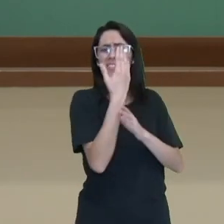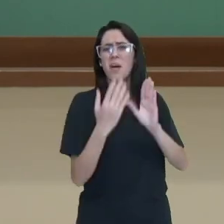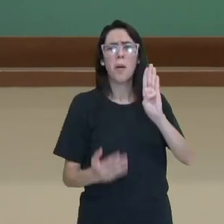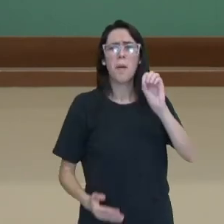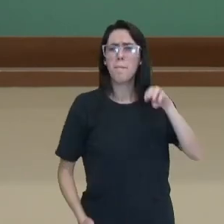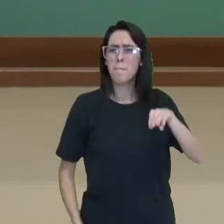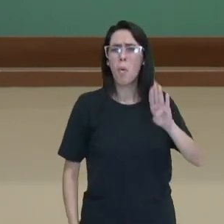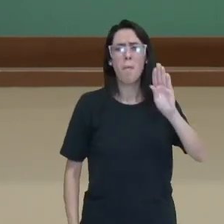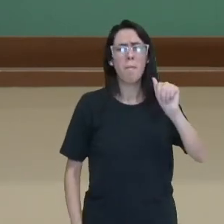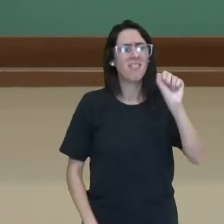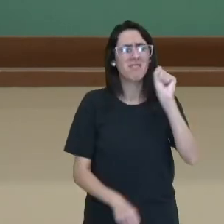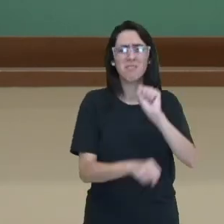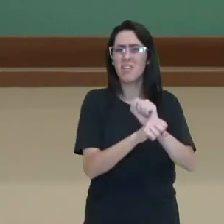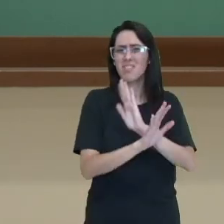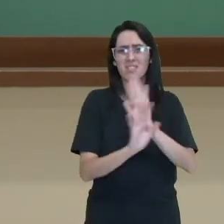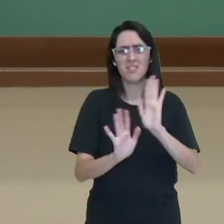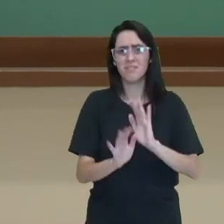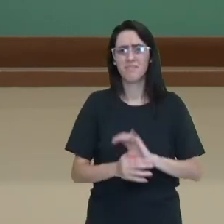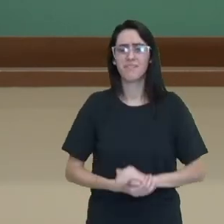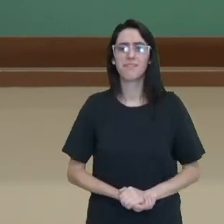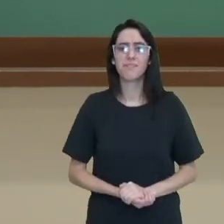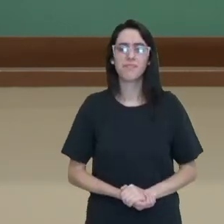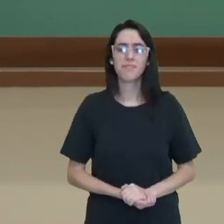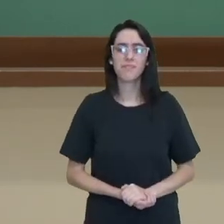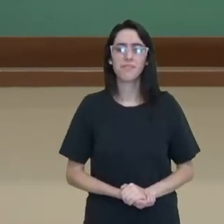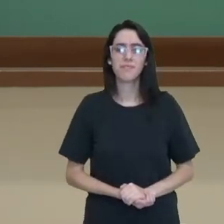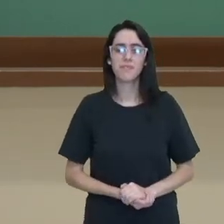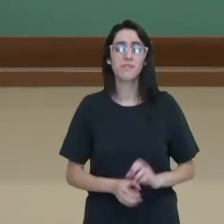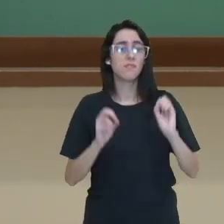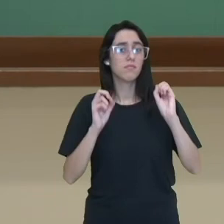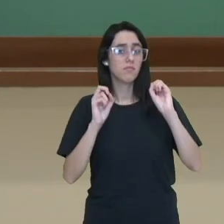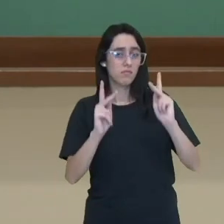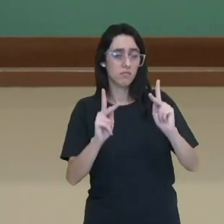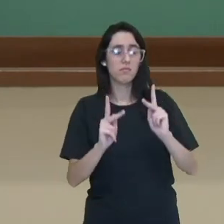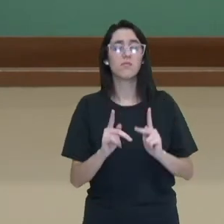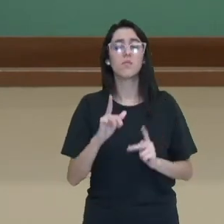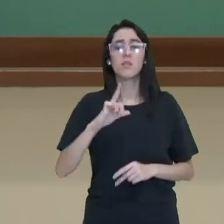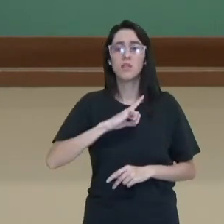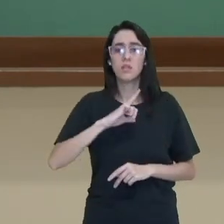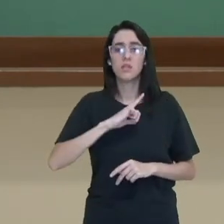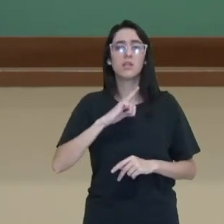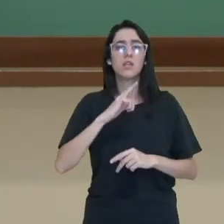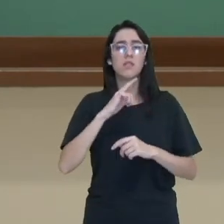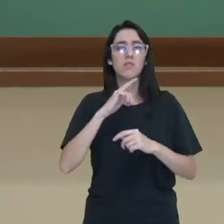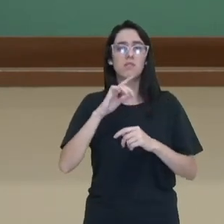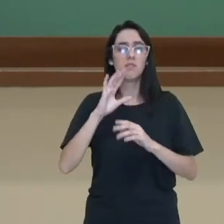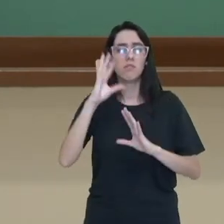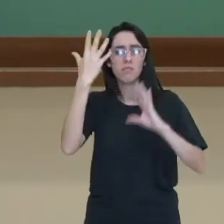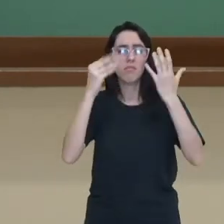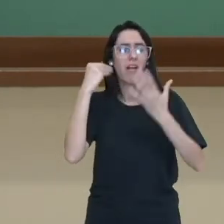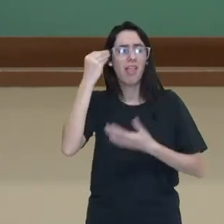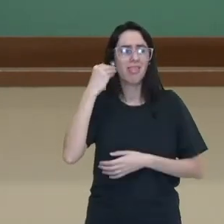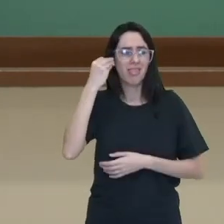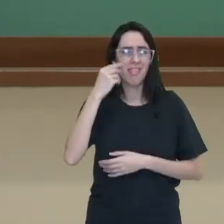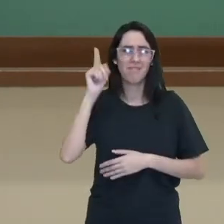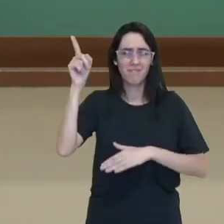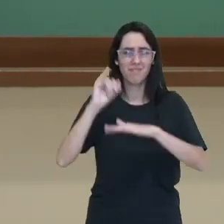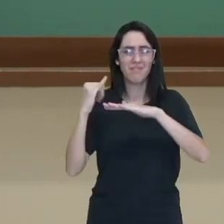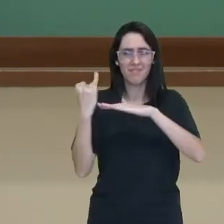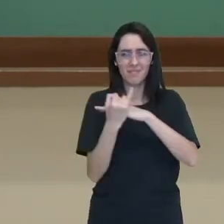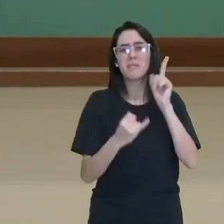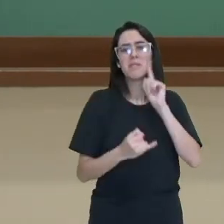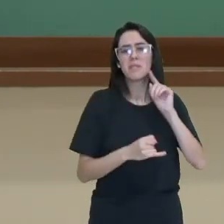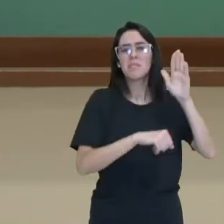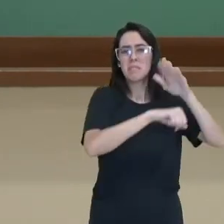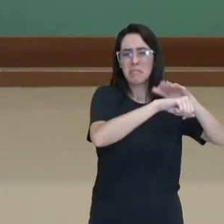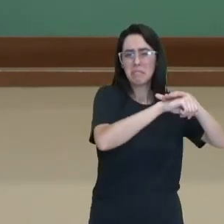testes no território deles. Depois de apresentada toda a relação existente entre as Ilhas Marshall e os testes nucleares realizados pelos Estados Unidos